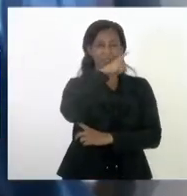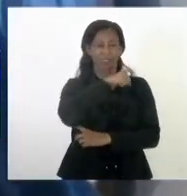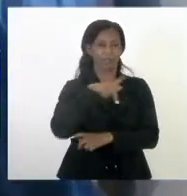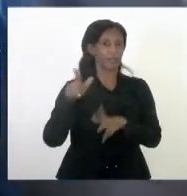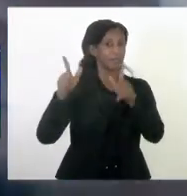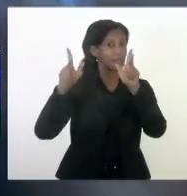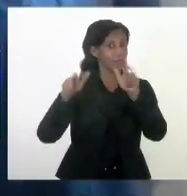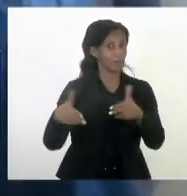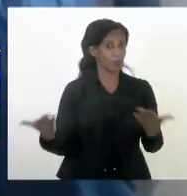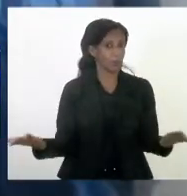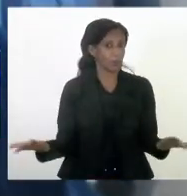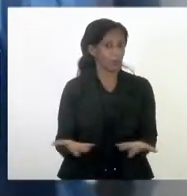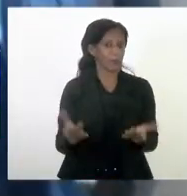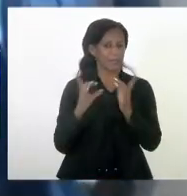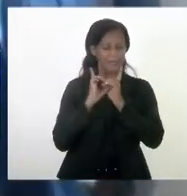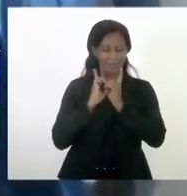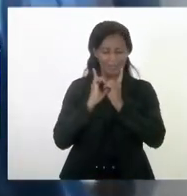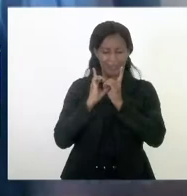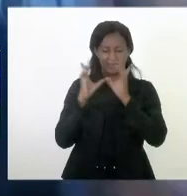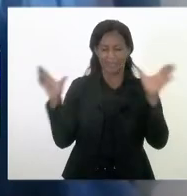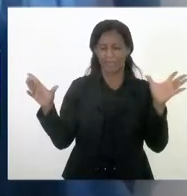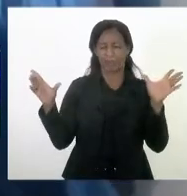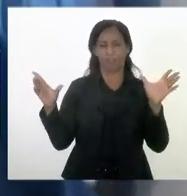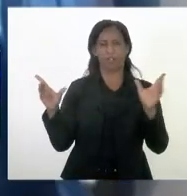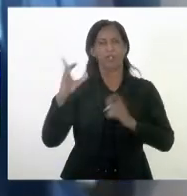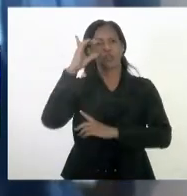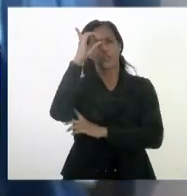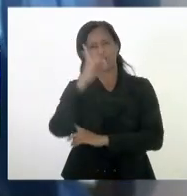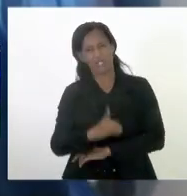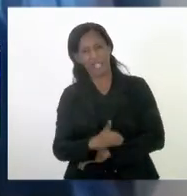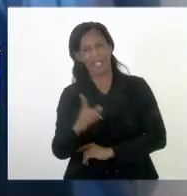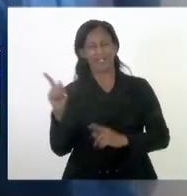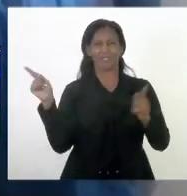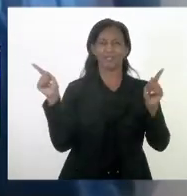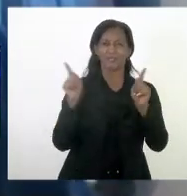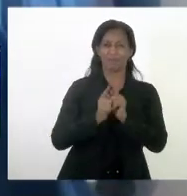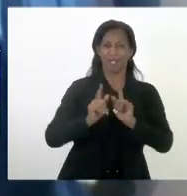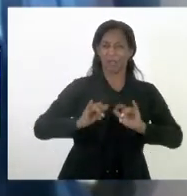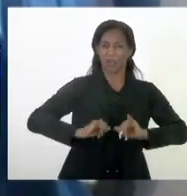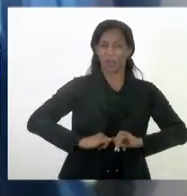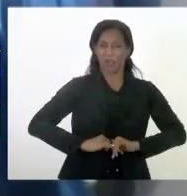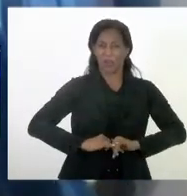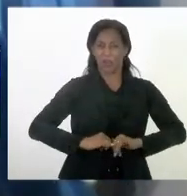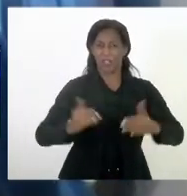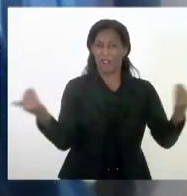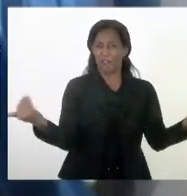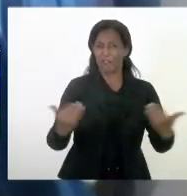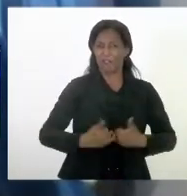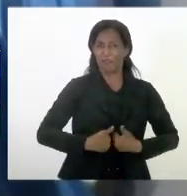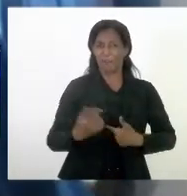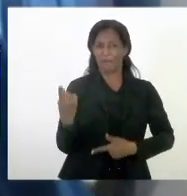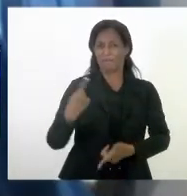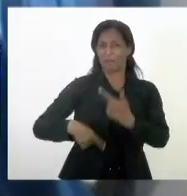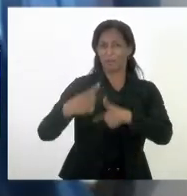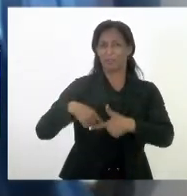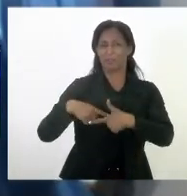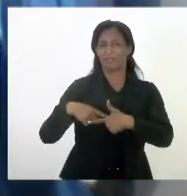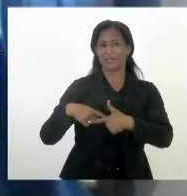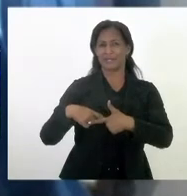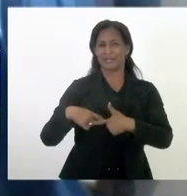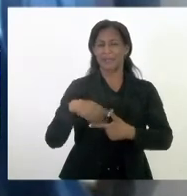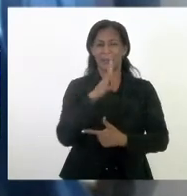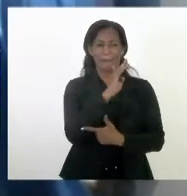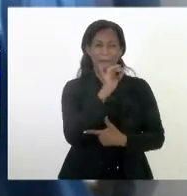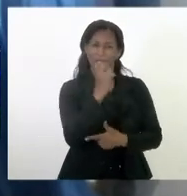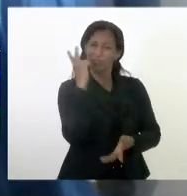esses, que a democracia está ameaçada, os direitos ameaçados, e a fome volta, a fome contra a qual o Betinho